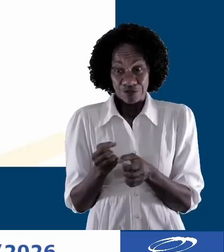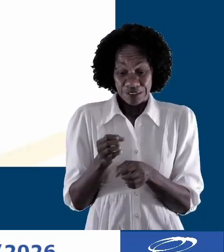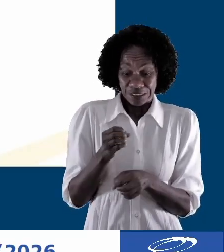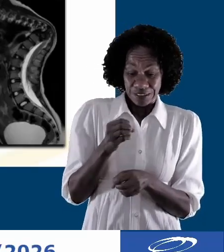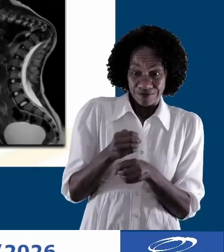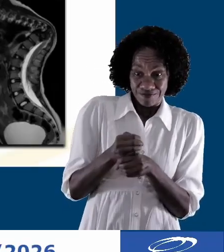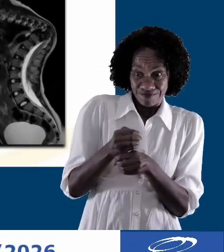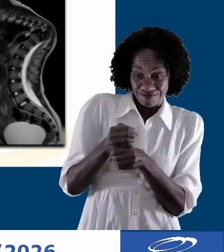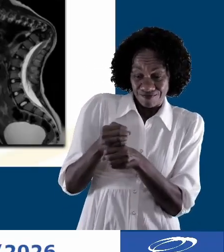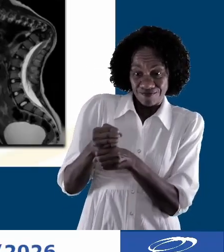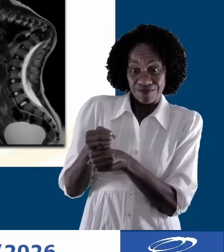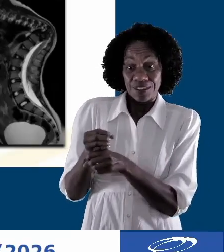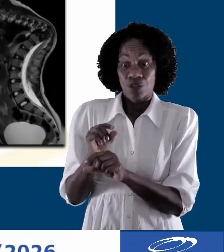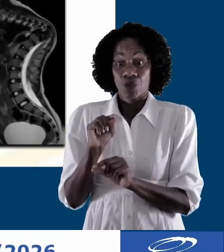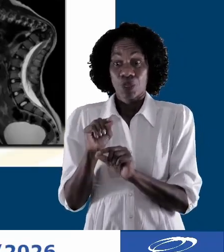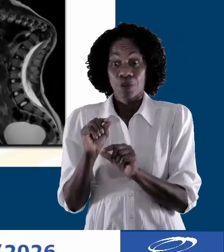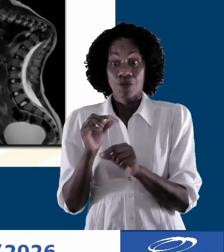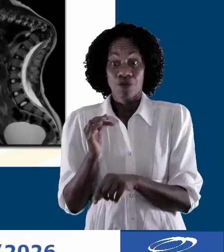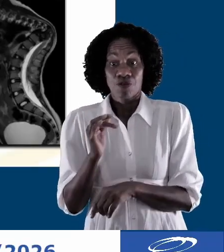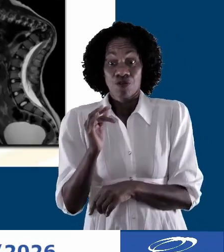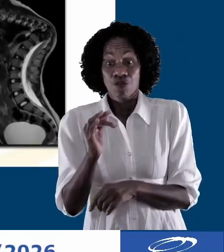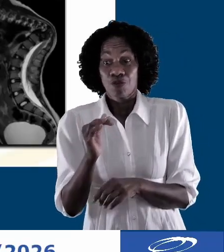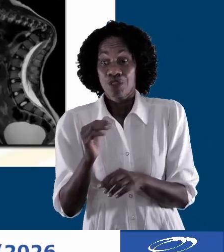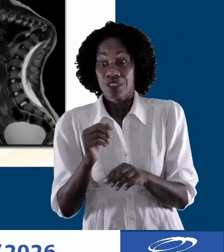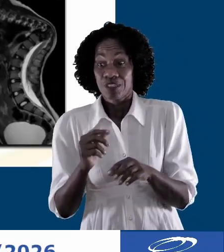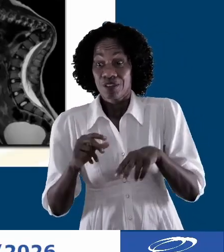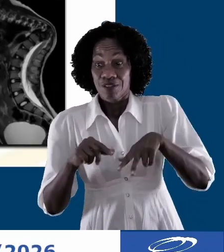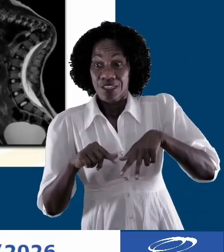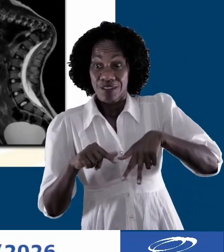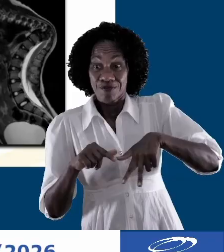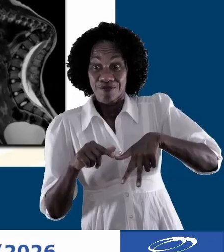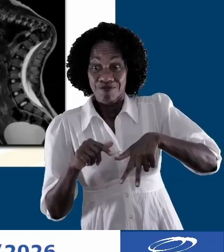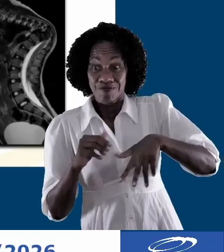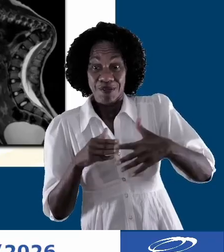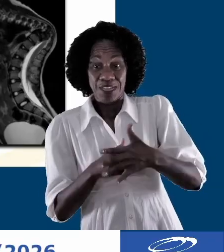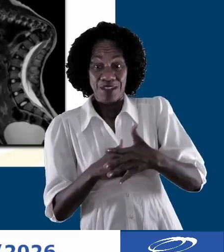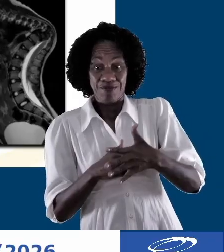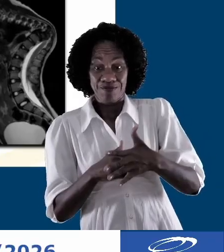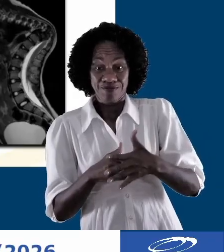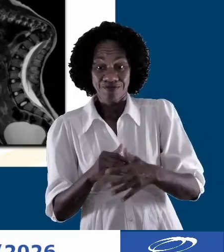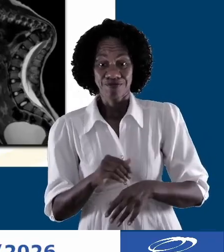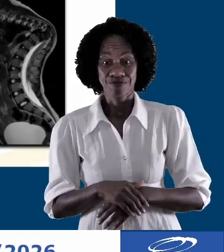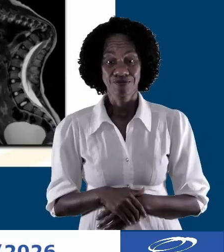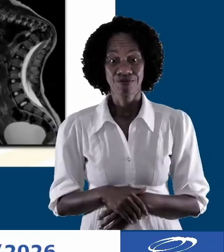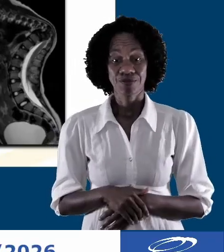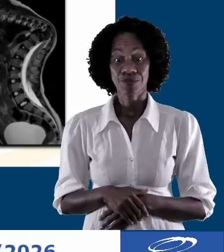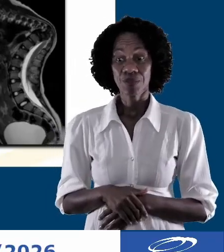paralisia. Esse é um exemplo aqui do INTO, um garoto de 4 anos que tinha uma cifose que já era